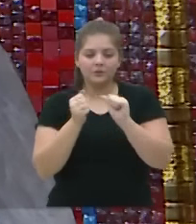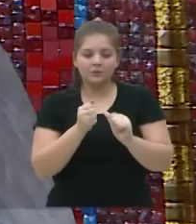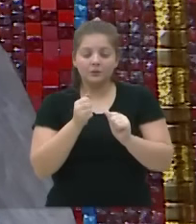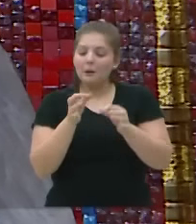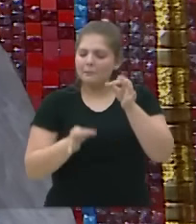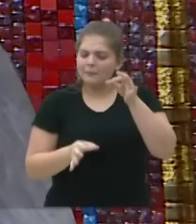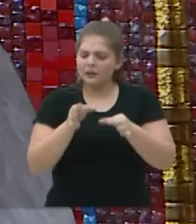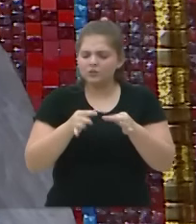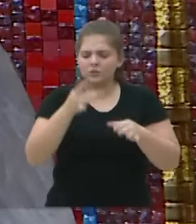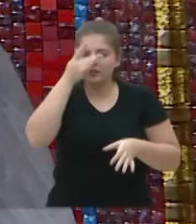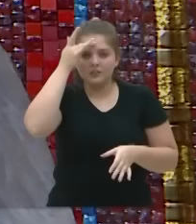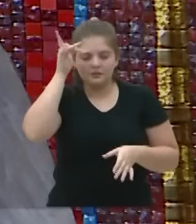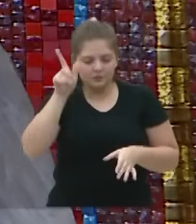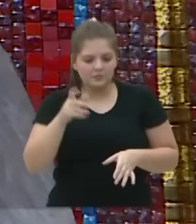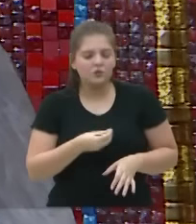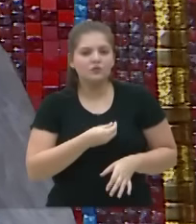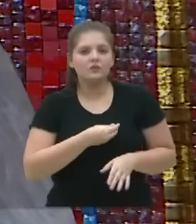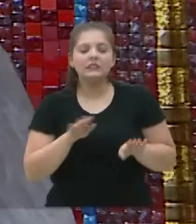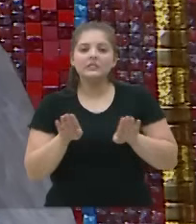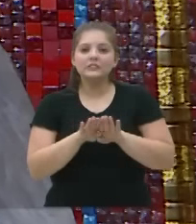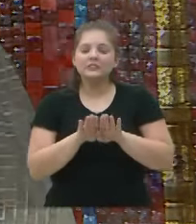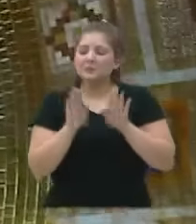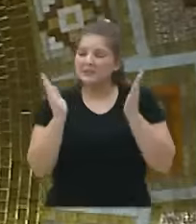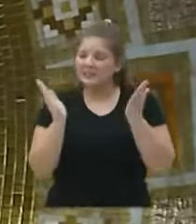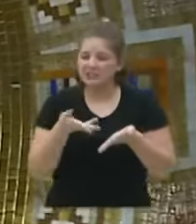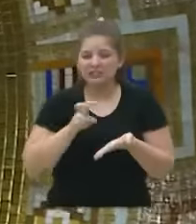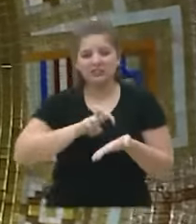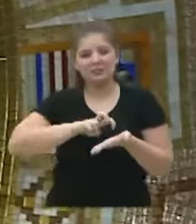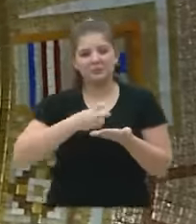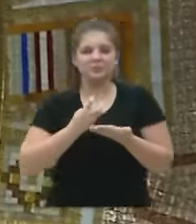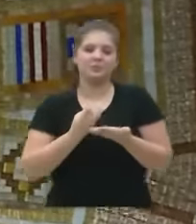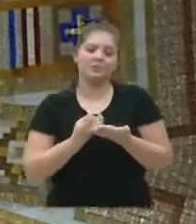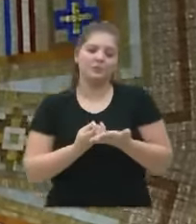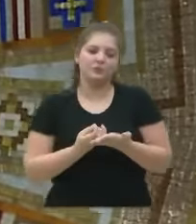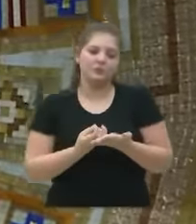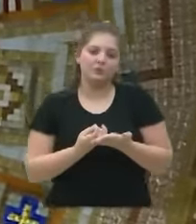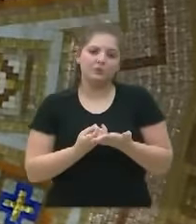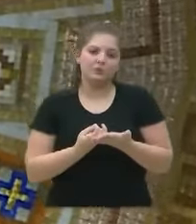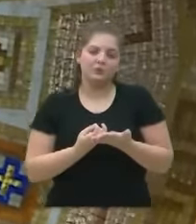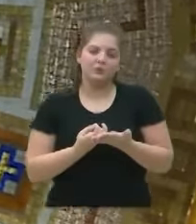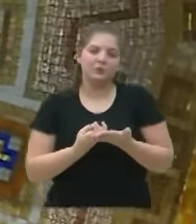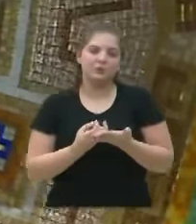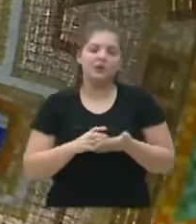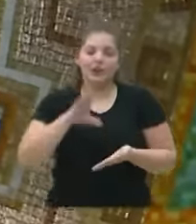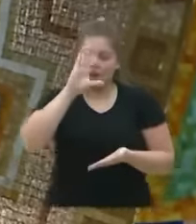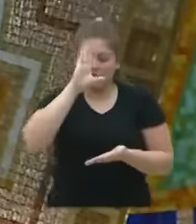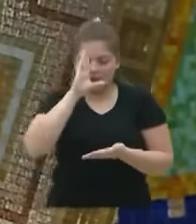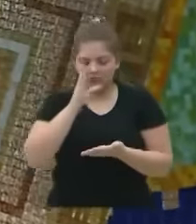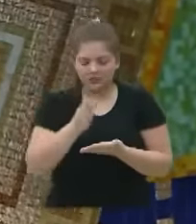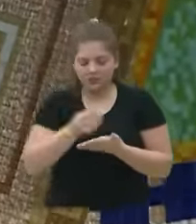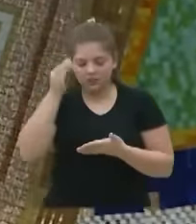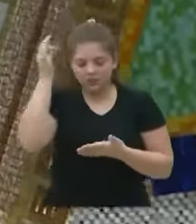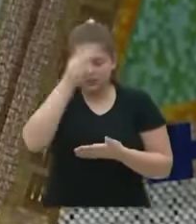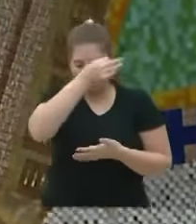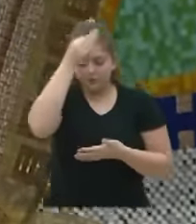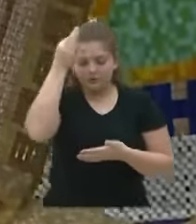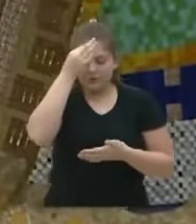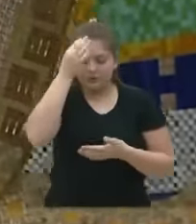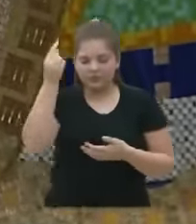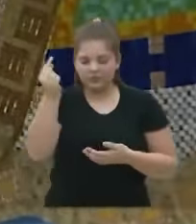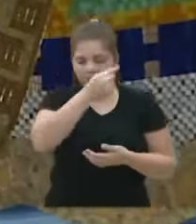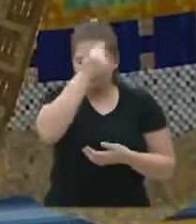subiu aos céus, está sentado à direita de Deus Pai Todo-Poderoso, donde há de vir